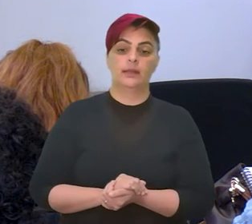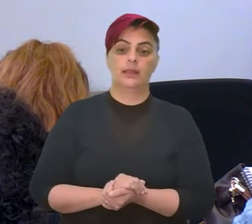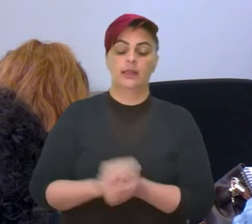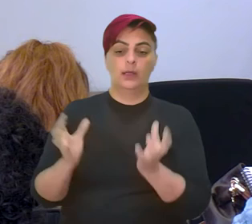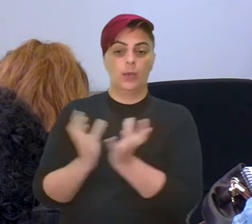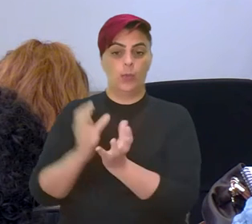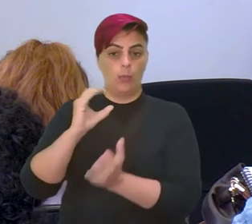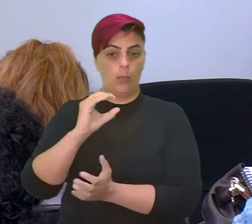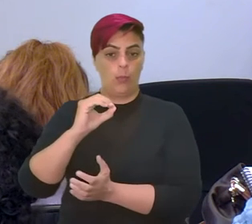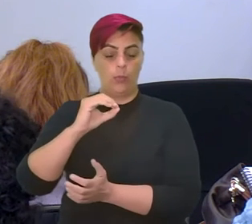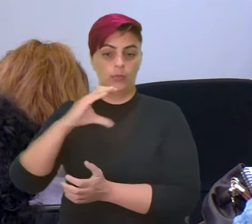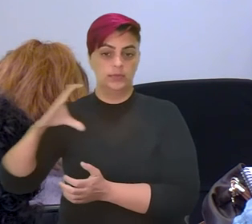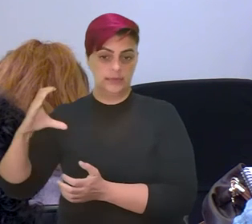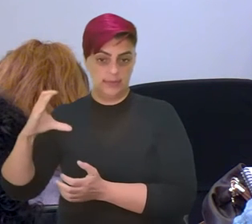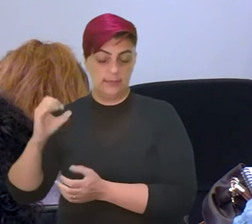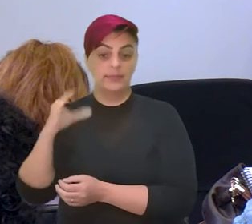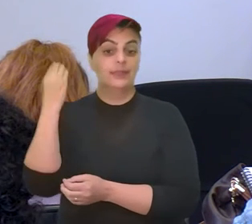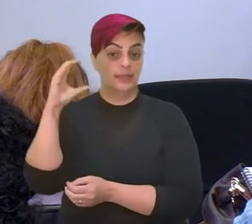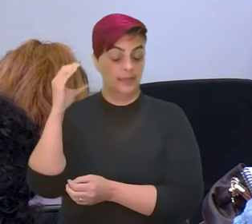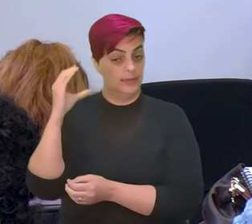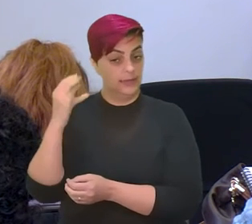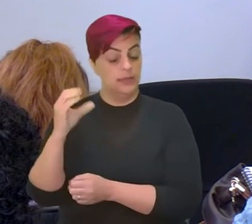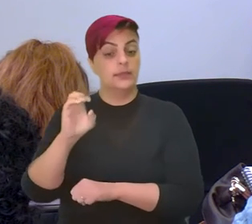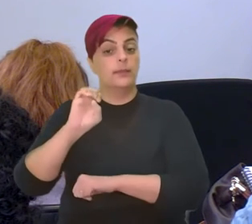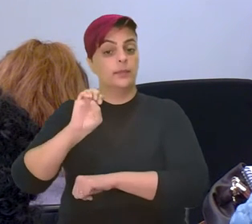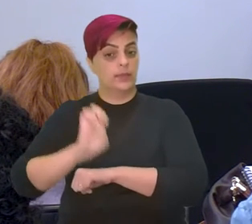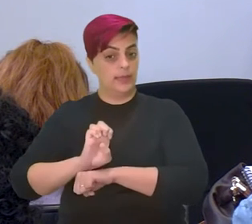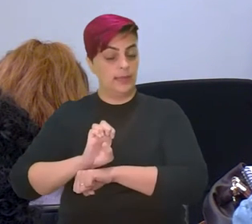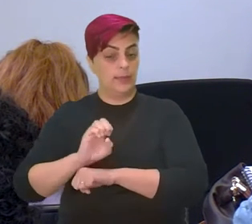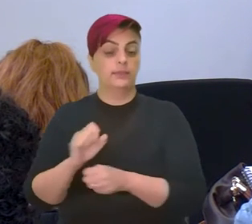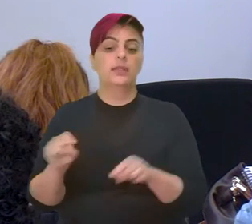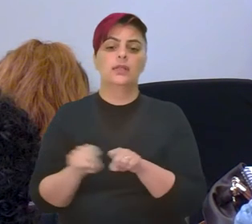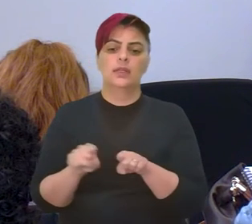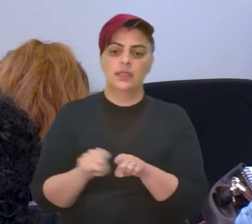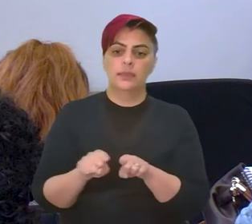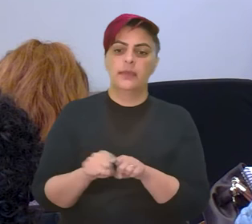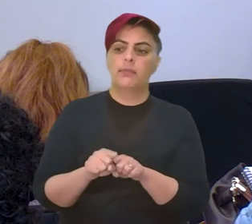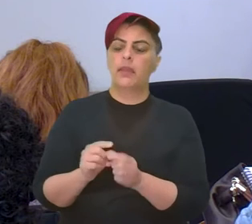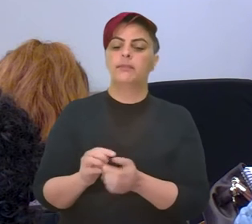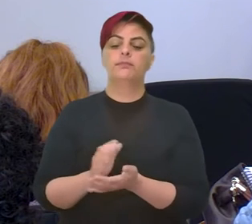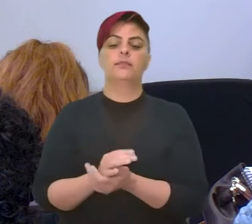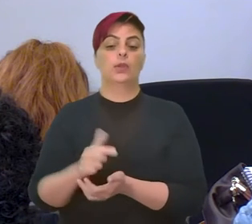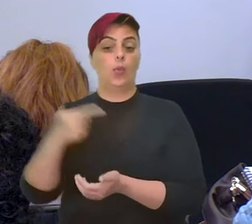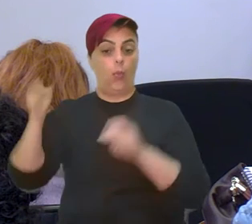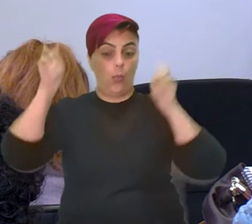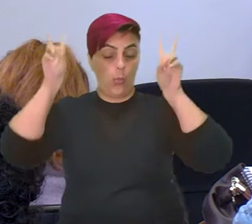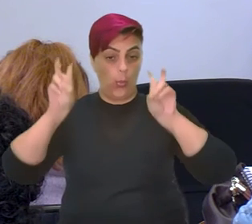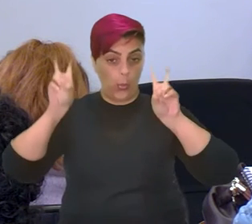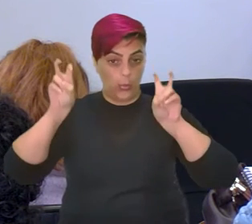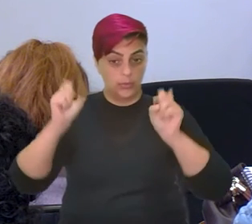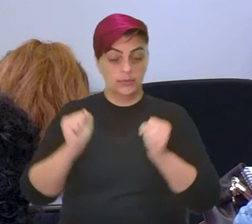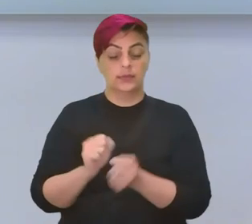a ciência e o Estado. Stélio Marras preparou sua fala sobre etnografia no âmbito científico e no campo das